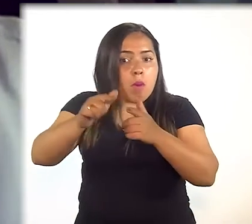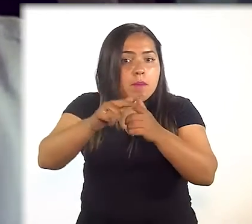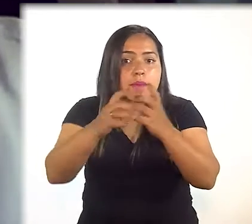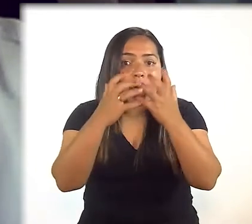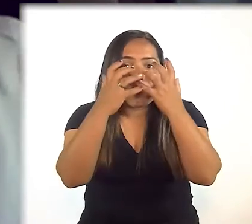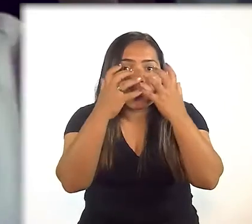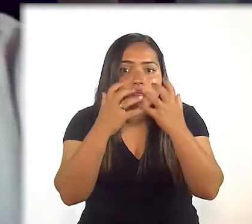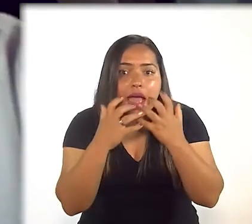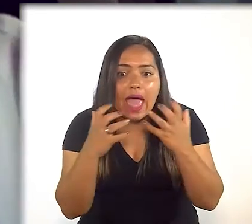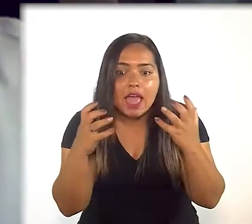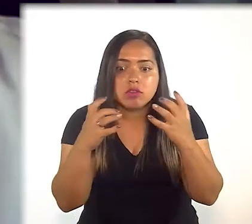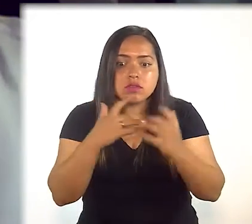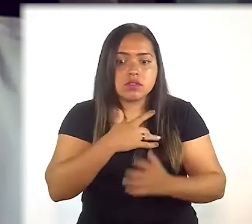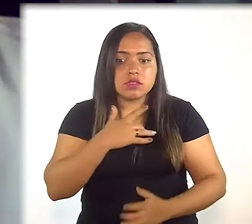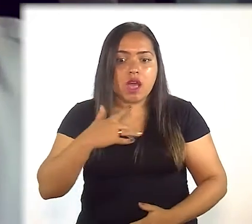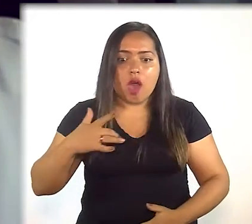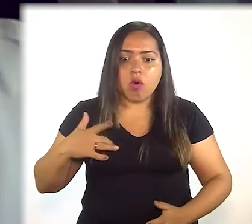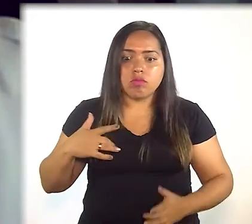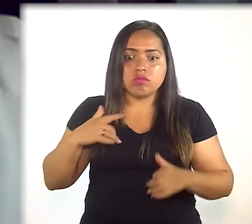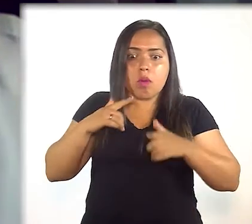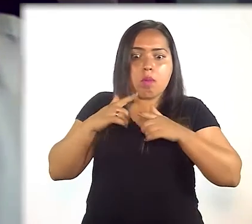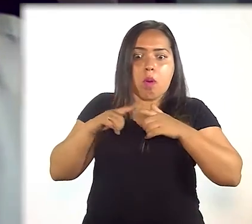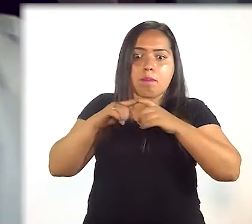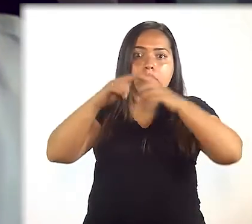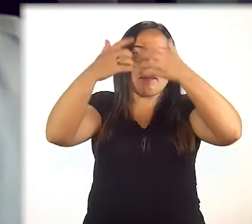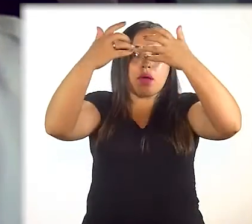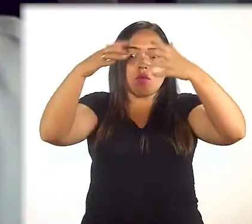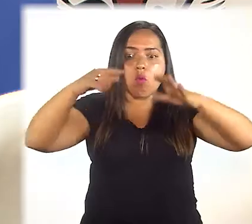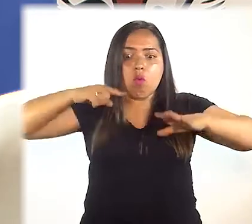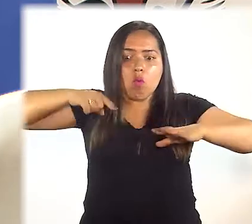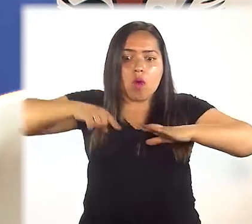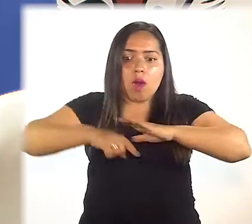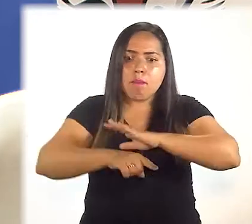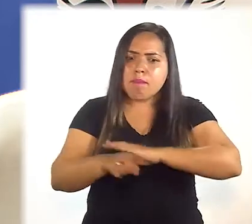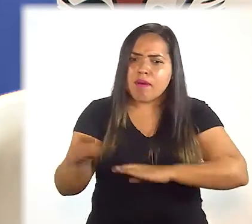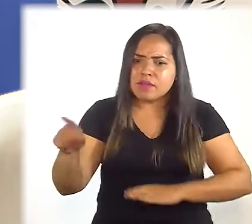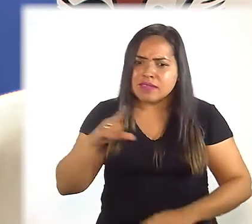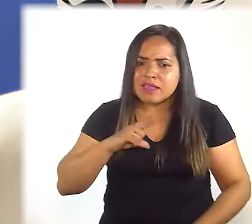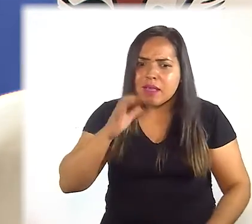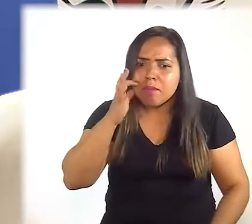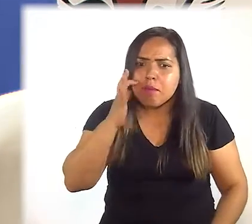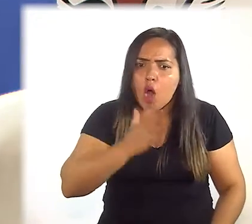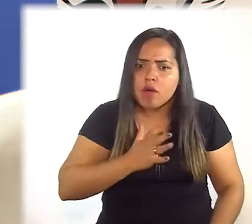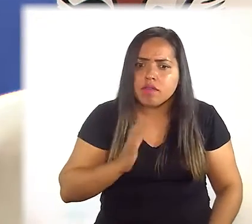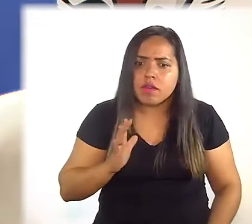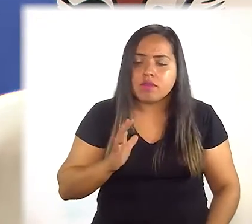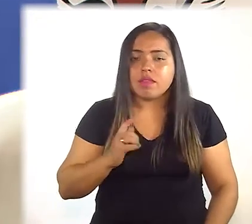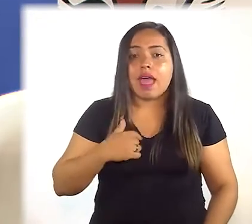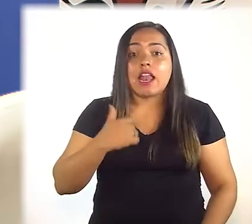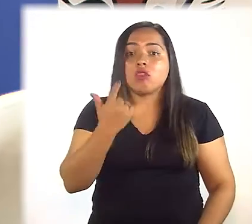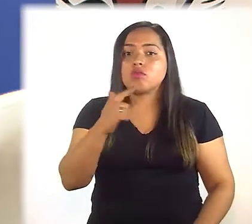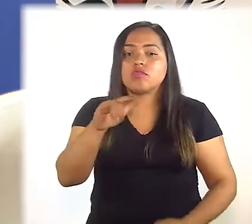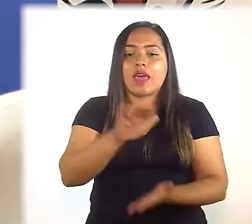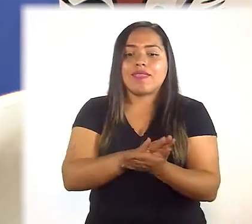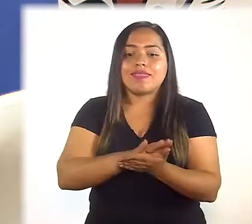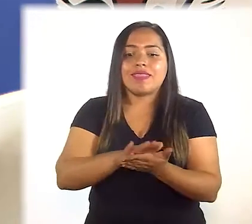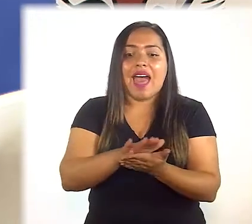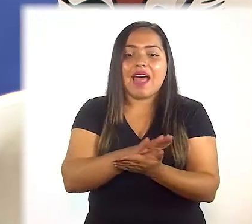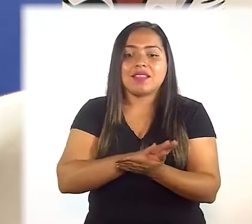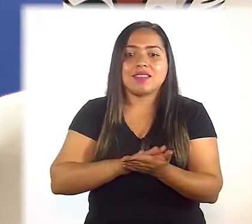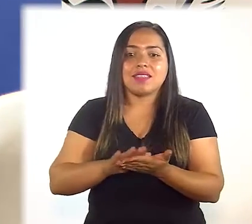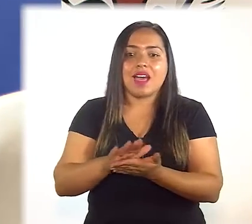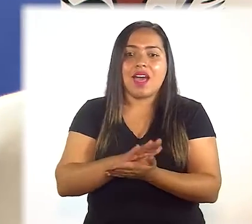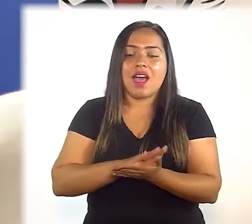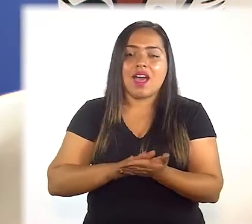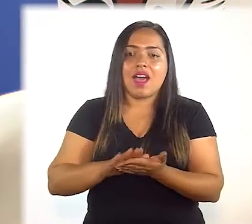pessoa, essa idosa também lá de São João, tinha sérios problemas de saúde. Olha, uma situação deplorável.